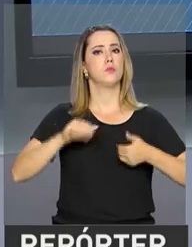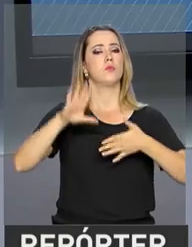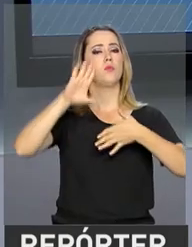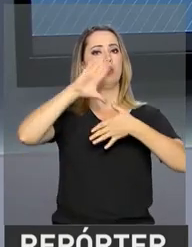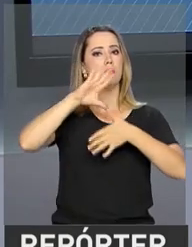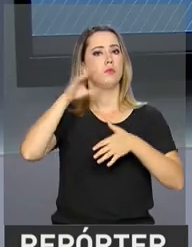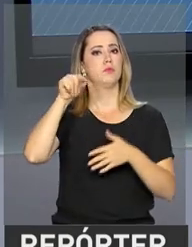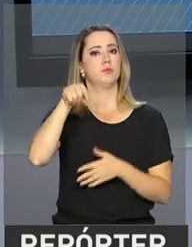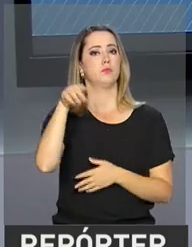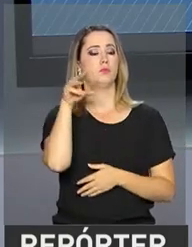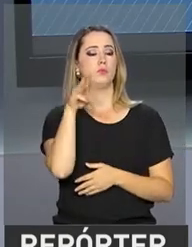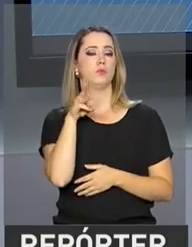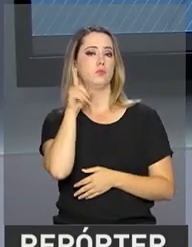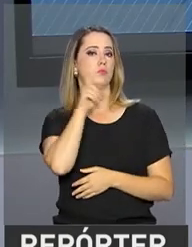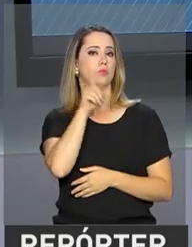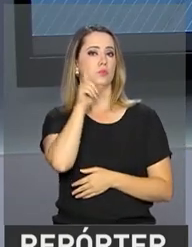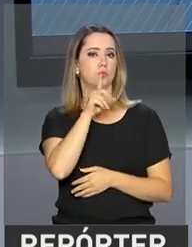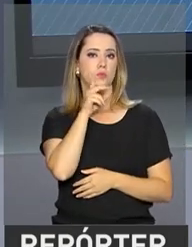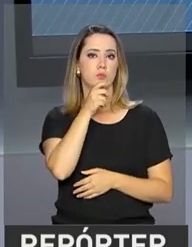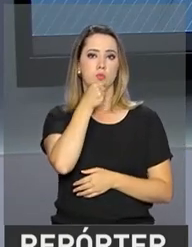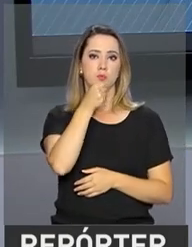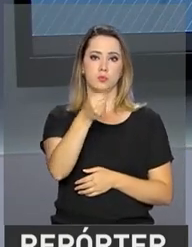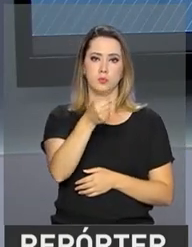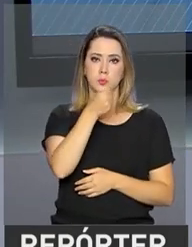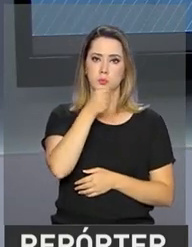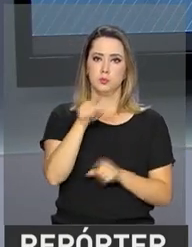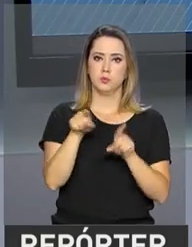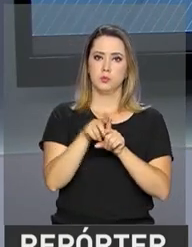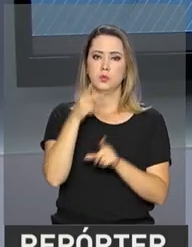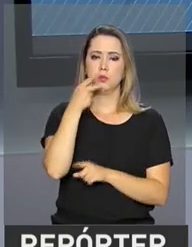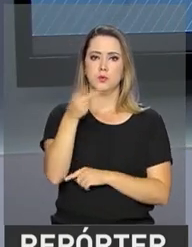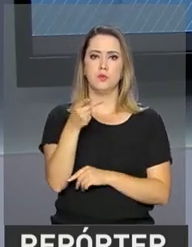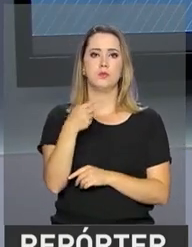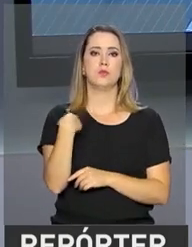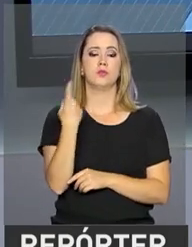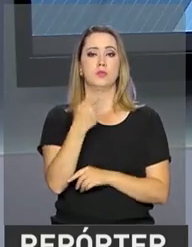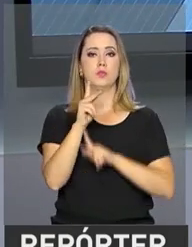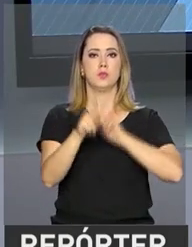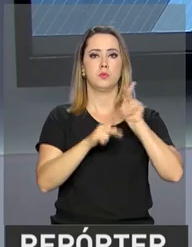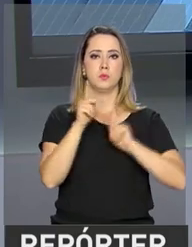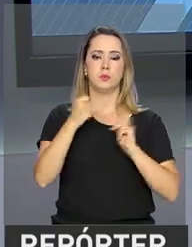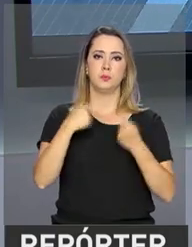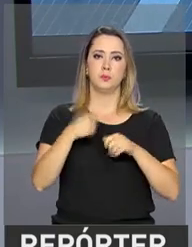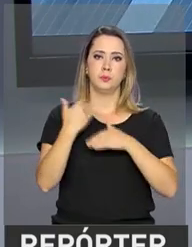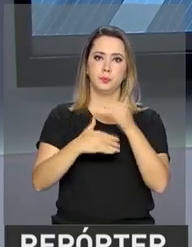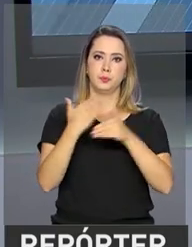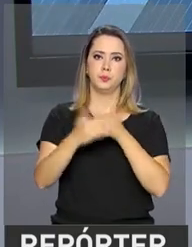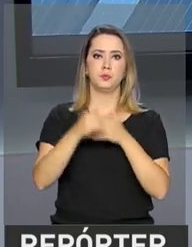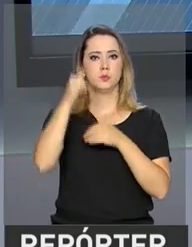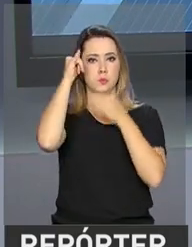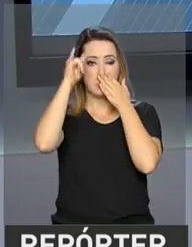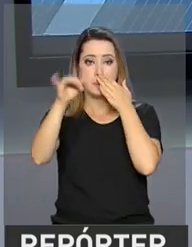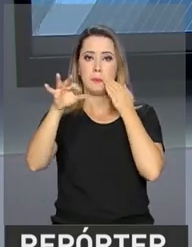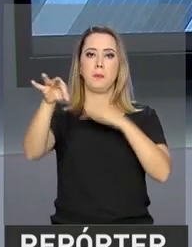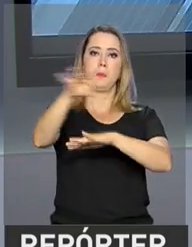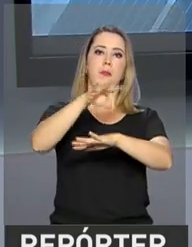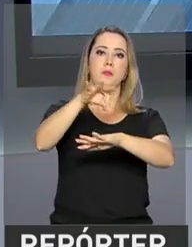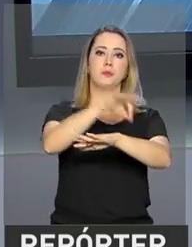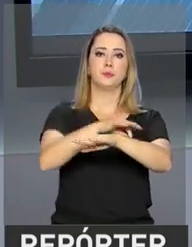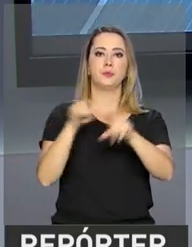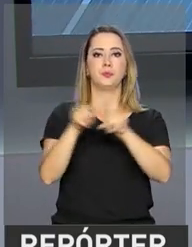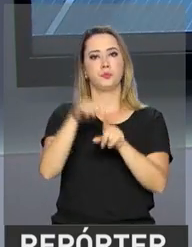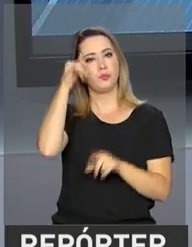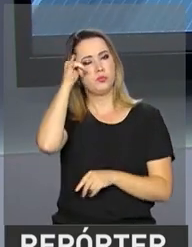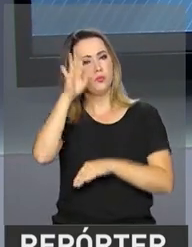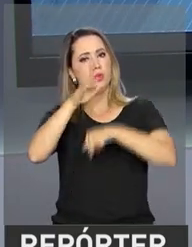nos estados unidos em conversa com a imprensa o ministro lembrou que a população brasileira deve continuar a luta contra o mosquito aedes aegypti